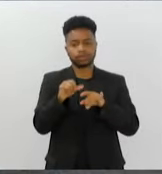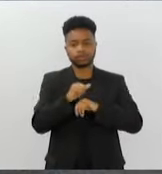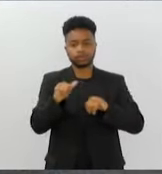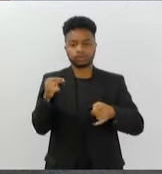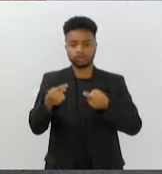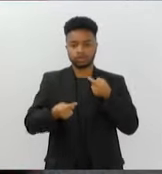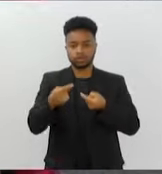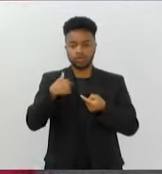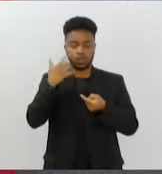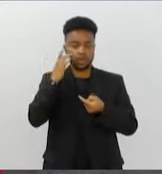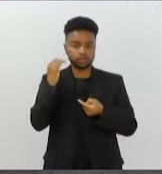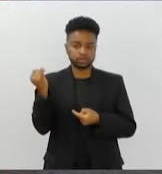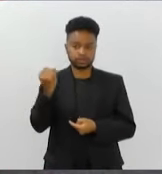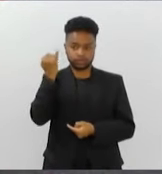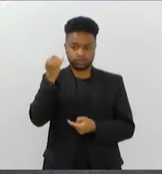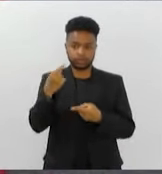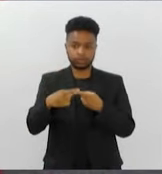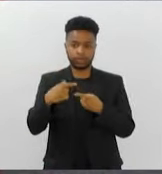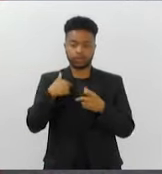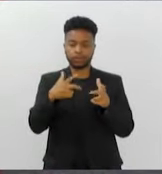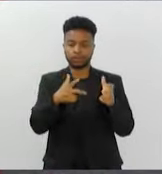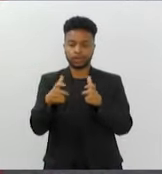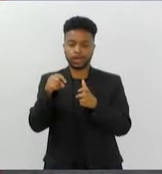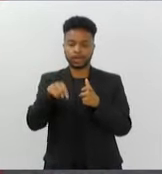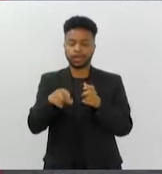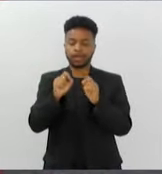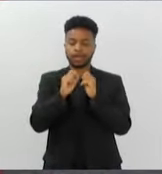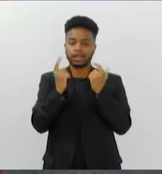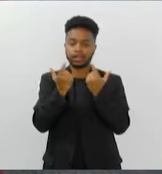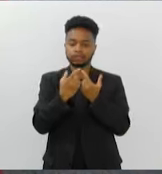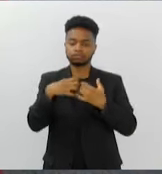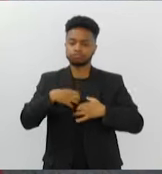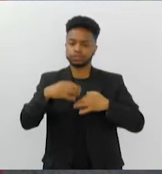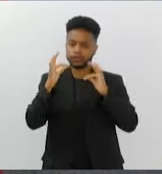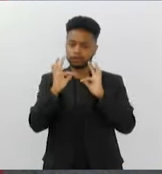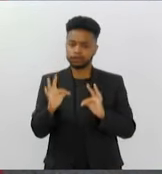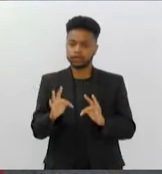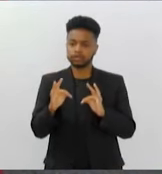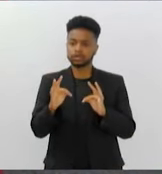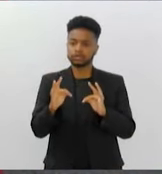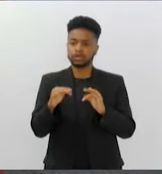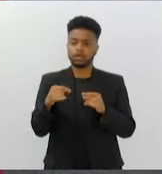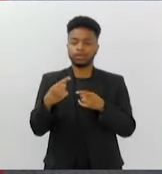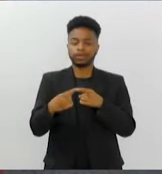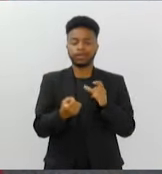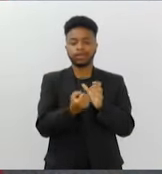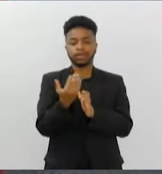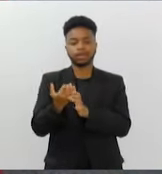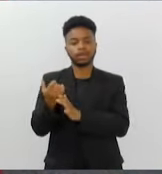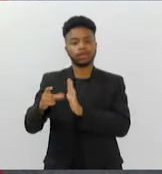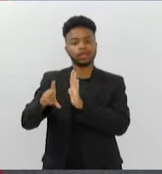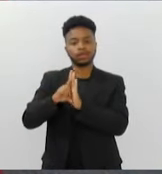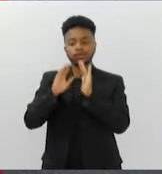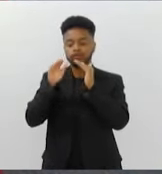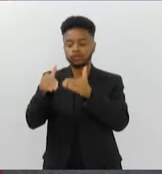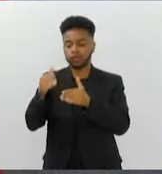acho muito importante. Eu vejo essa casa e vejo com muita felicidade essa casa legislando para as pessoas com deficiência.